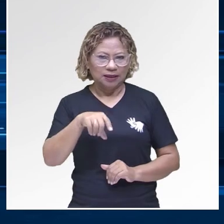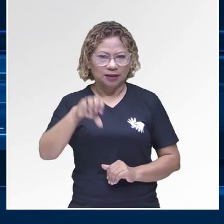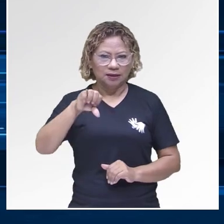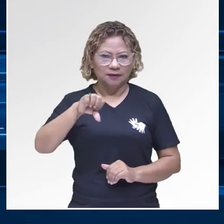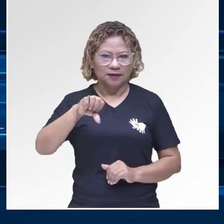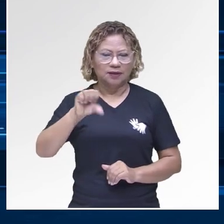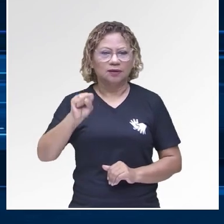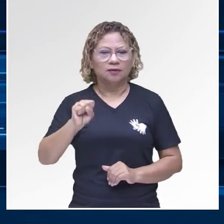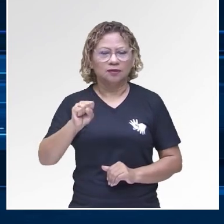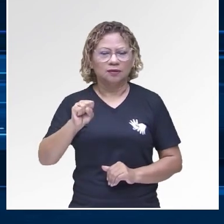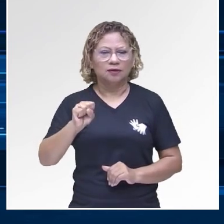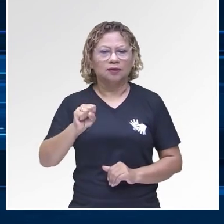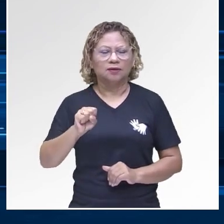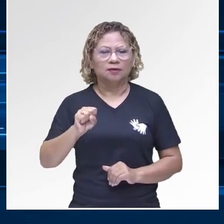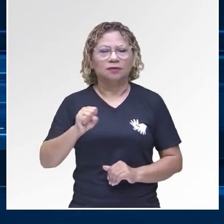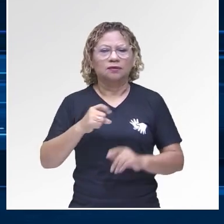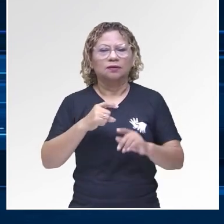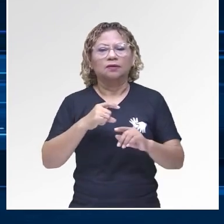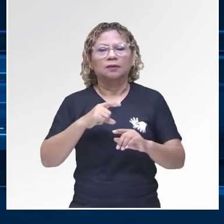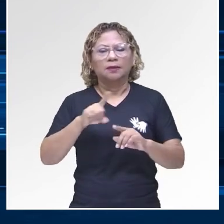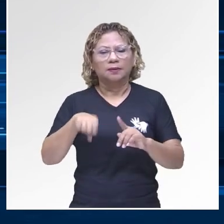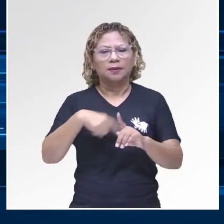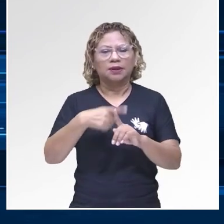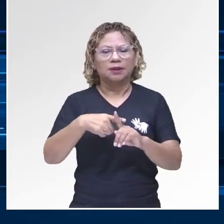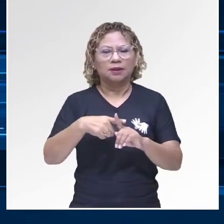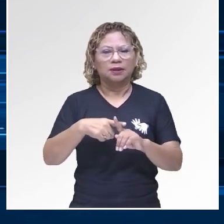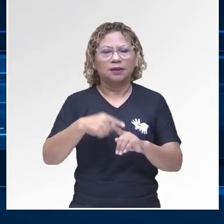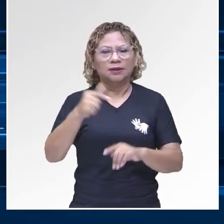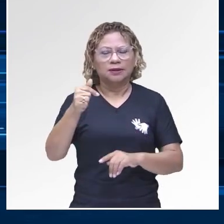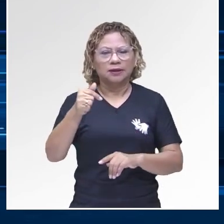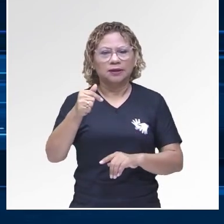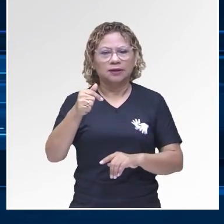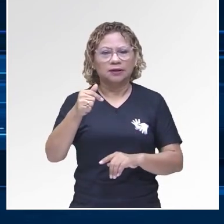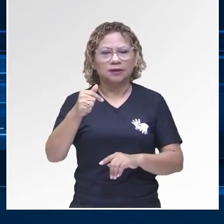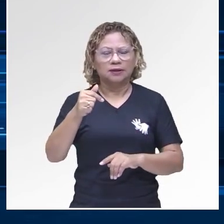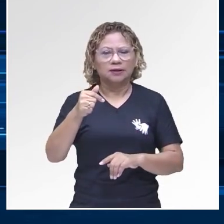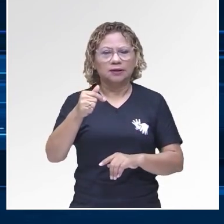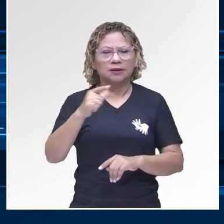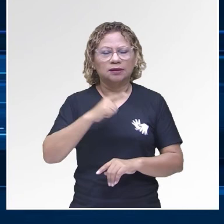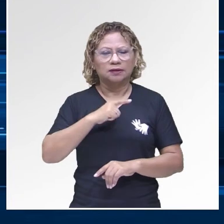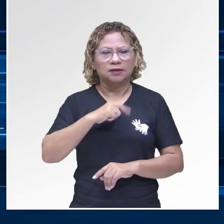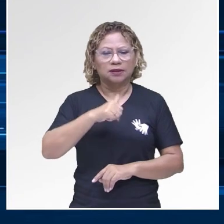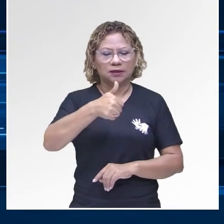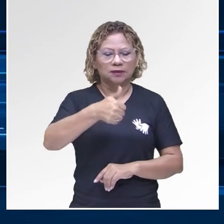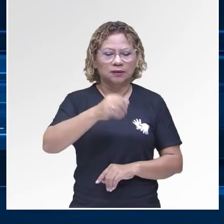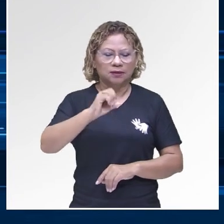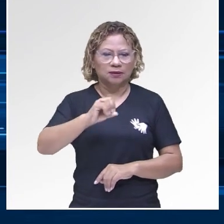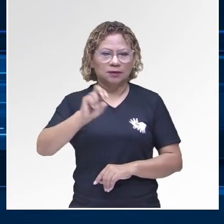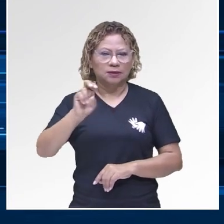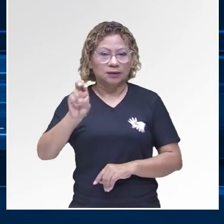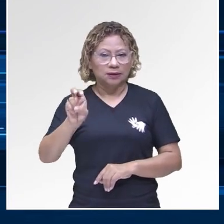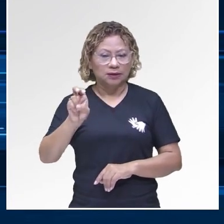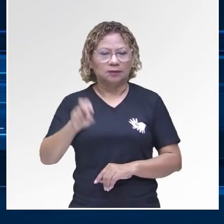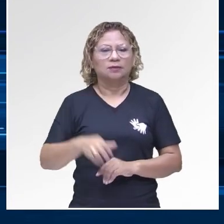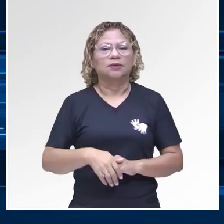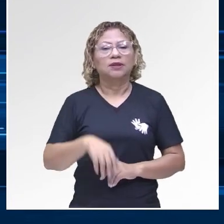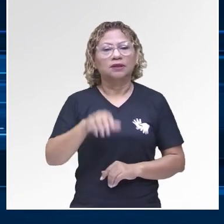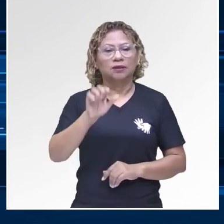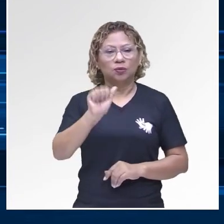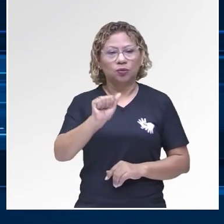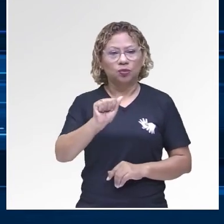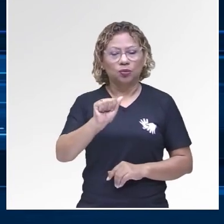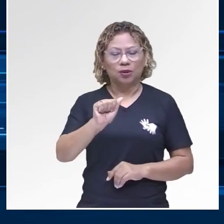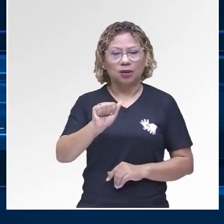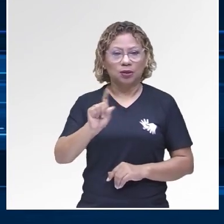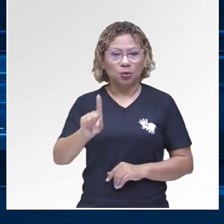somar. 98 mais 7, que vai dar 105. Então, o A1